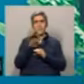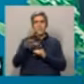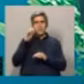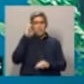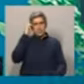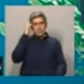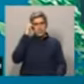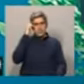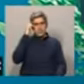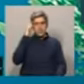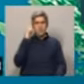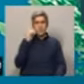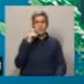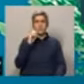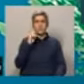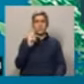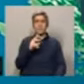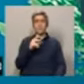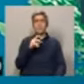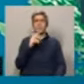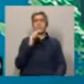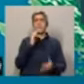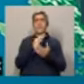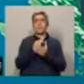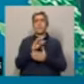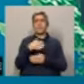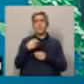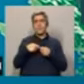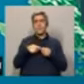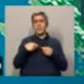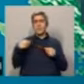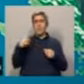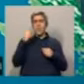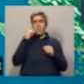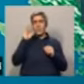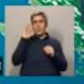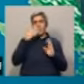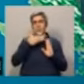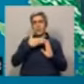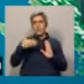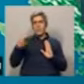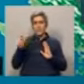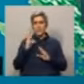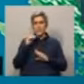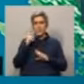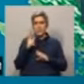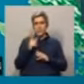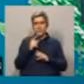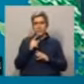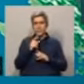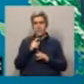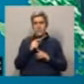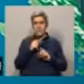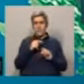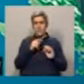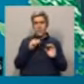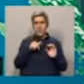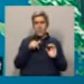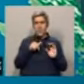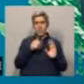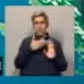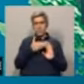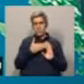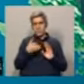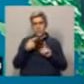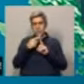Carol. Justamente temos um feriado, fim de semana prolongado, como é que vai estar o tempo? Amanhã é uma situação, aquilo que estava a acontecer hoje, portanto, vai haver uma